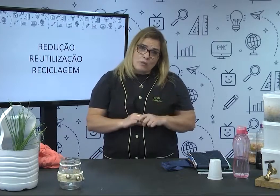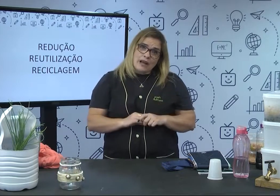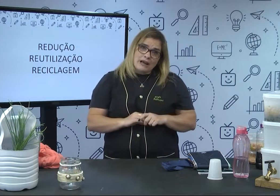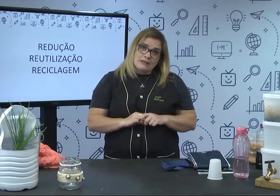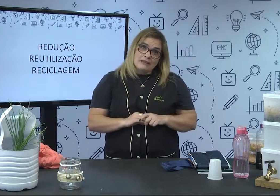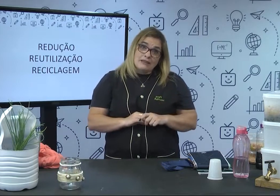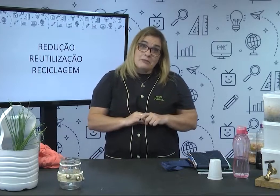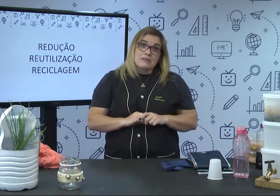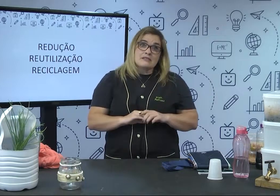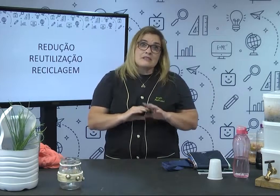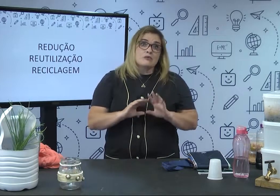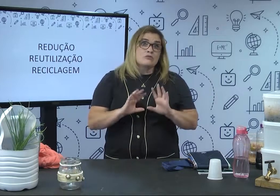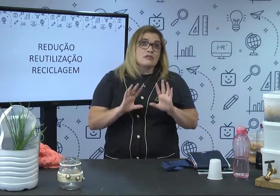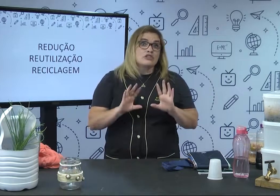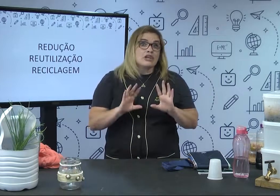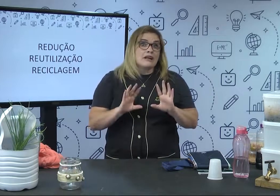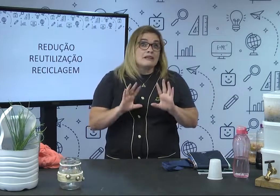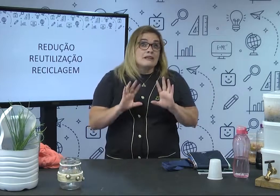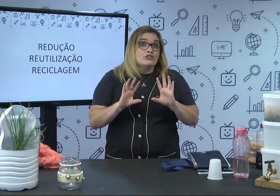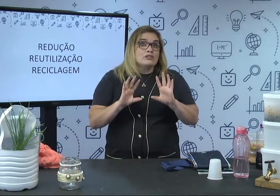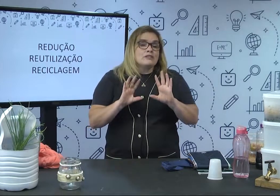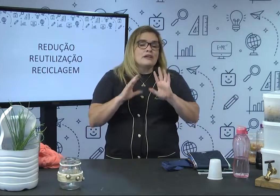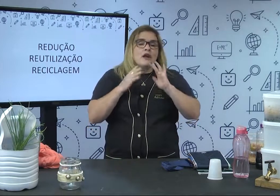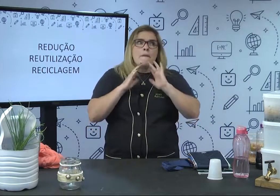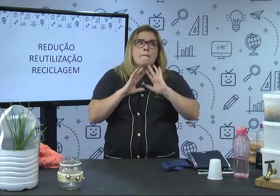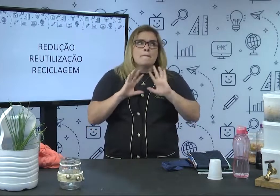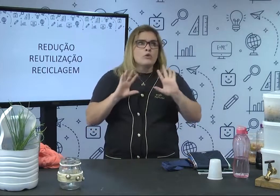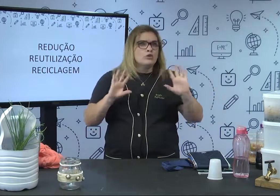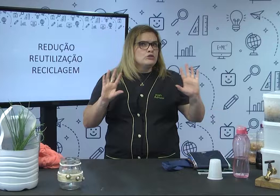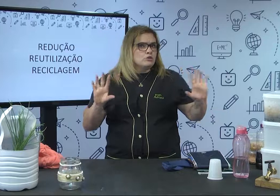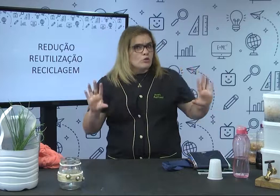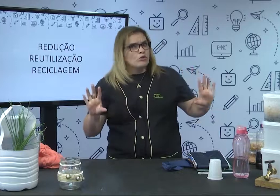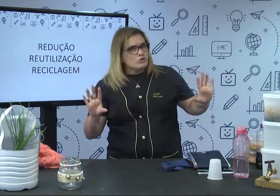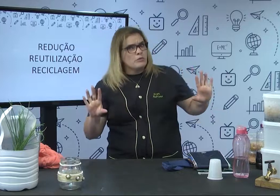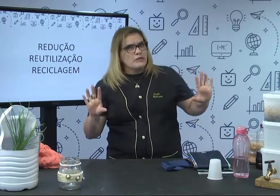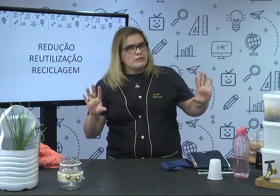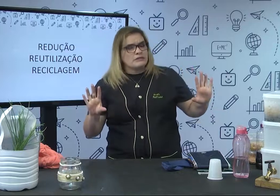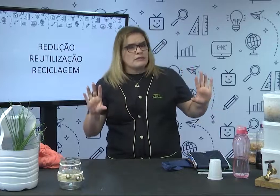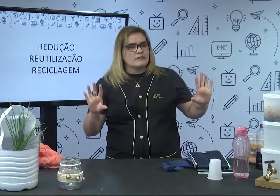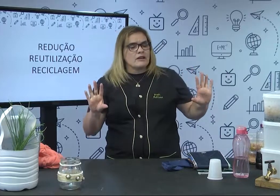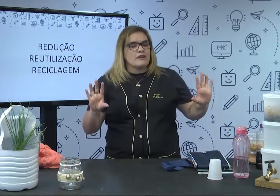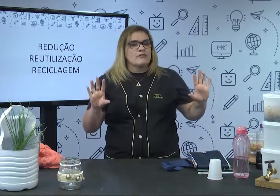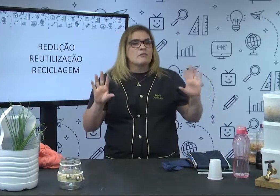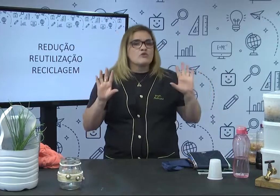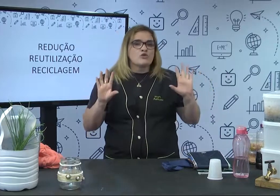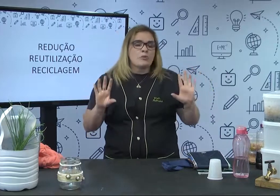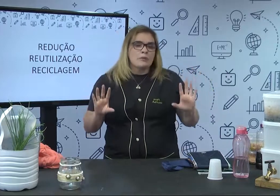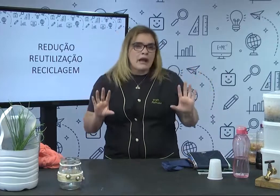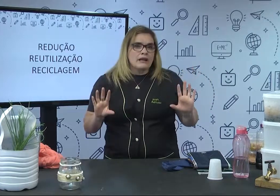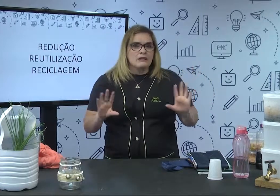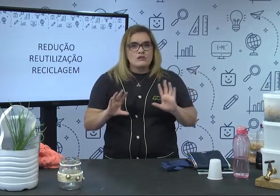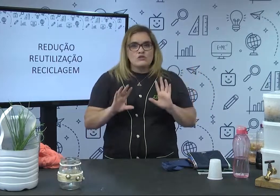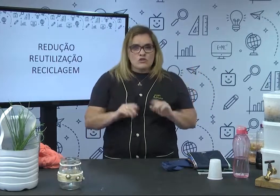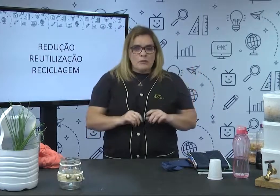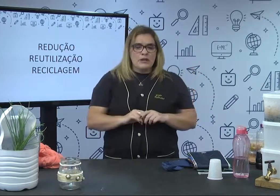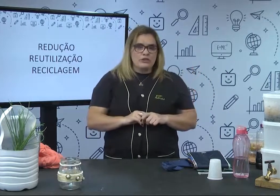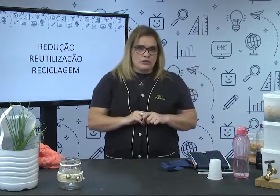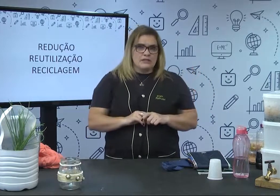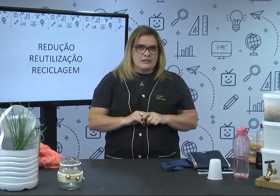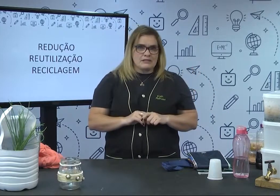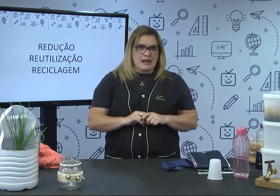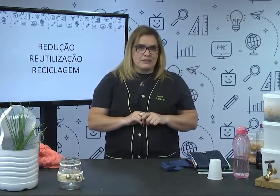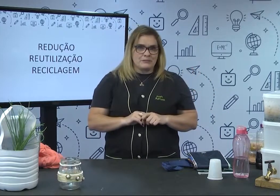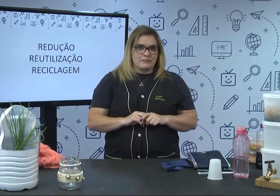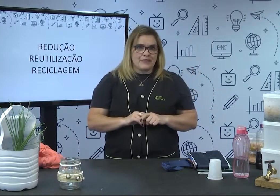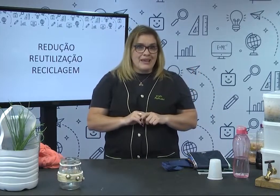parar de comprar. Precisamos deixar de ser muito consumistas. Vamos comprar somente